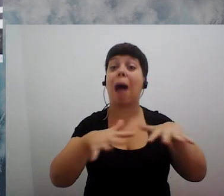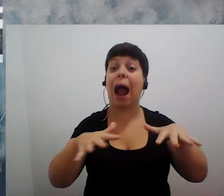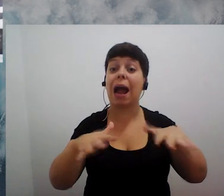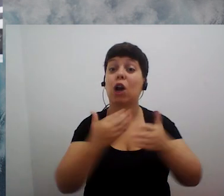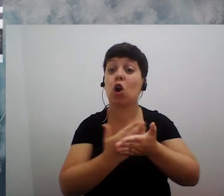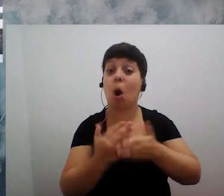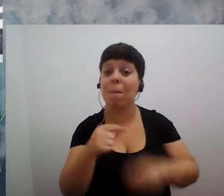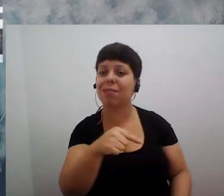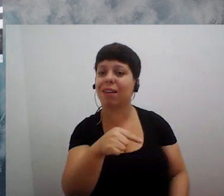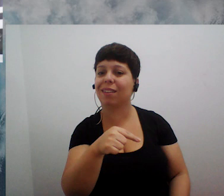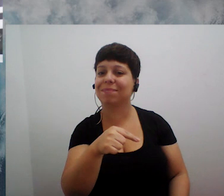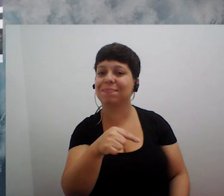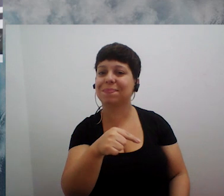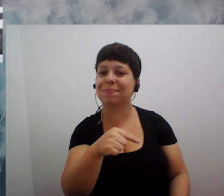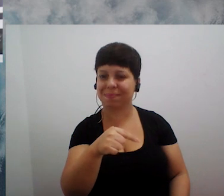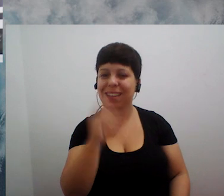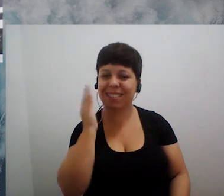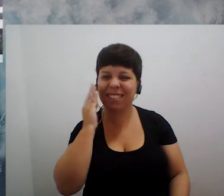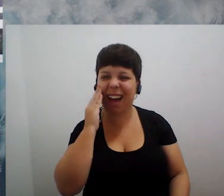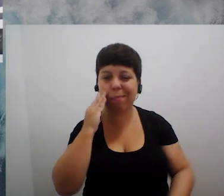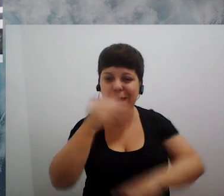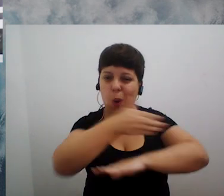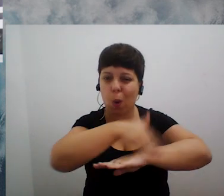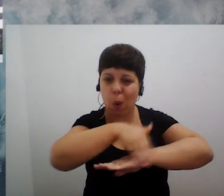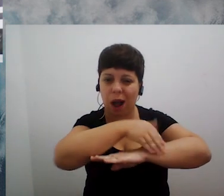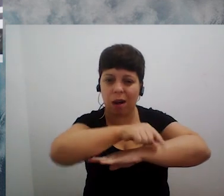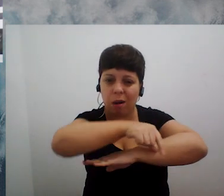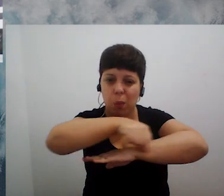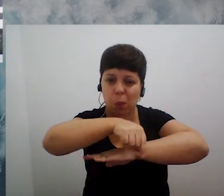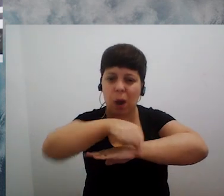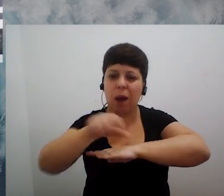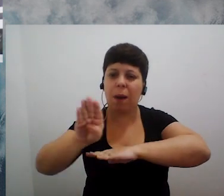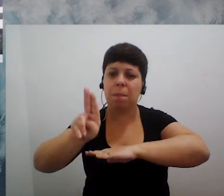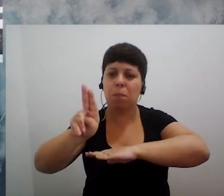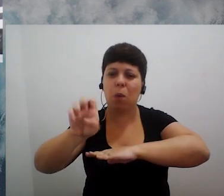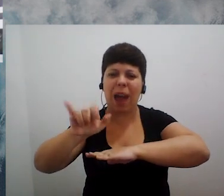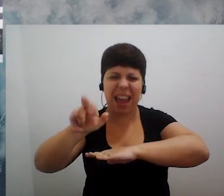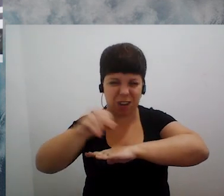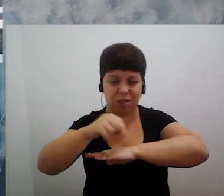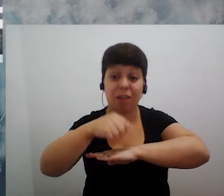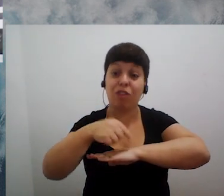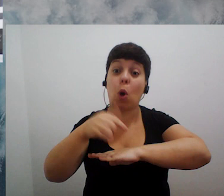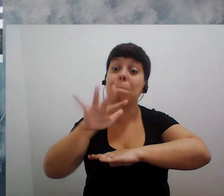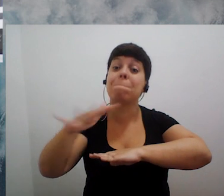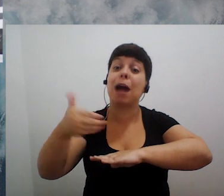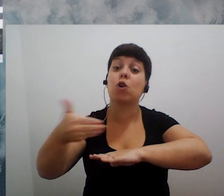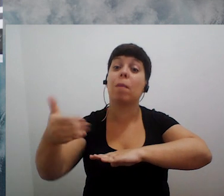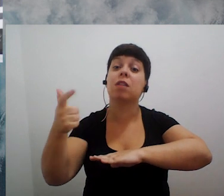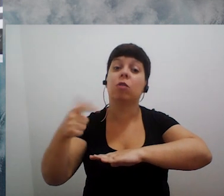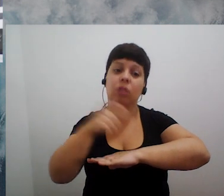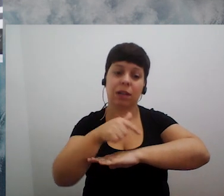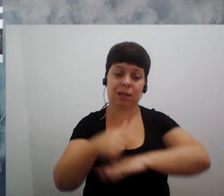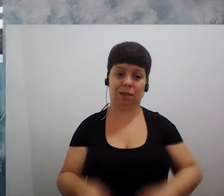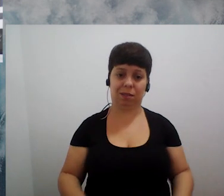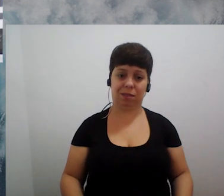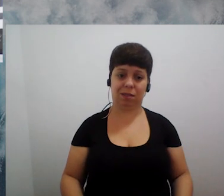aqui. É verdade. É, pô, é brilhante. Por outro lado, não faz sentido você cuidar do mar, que